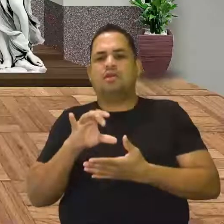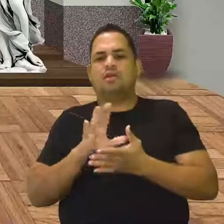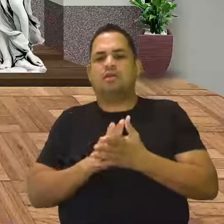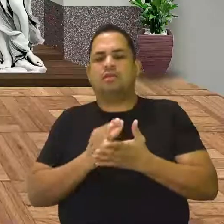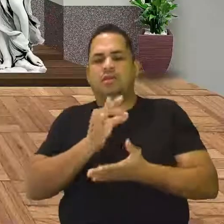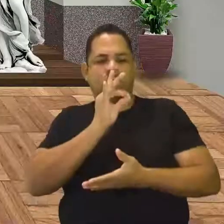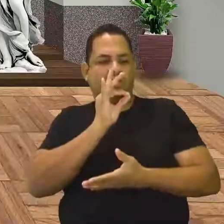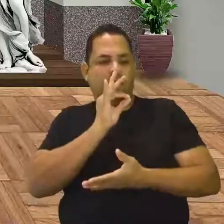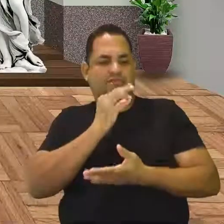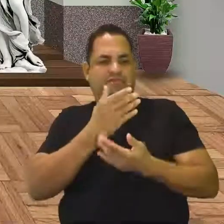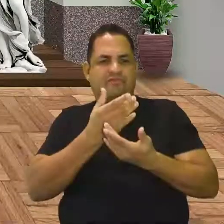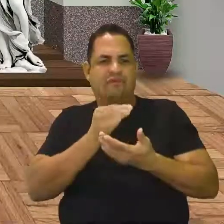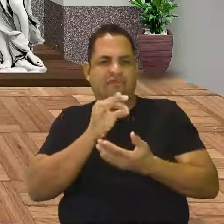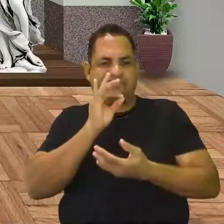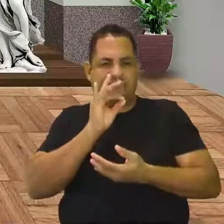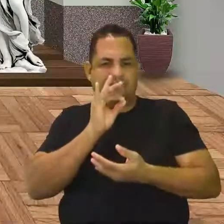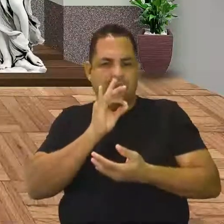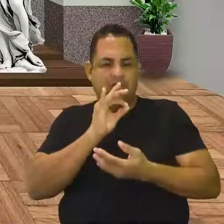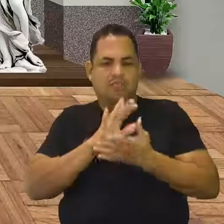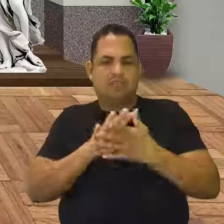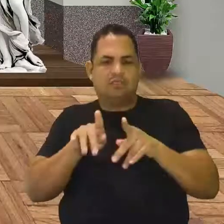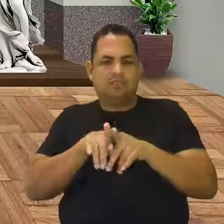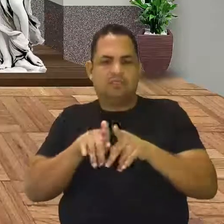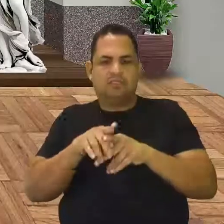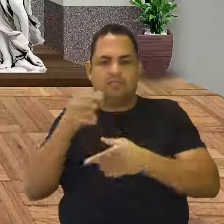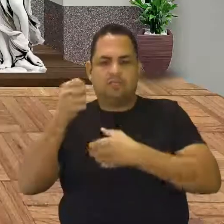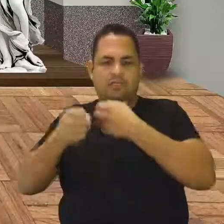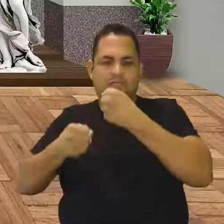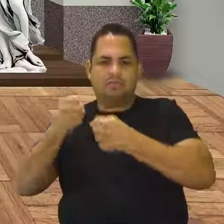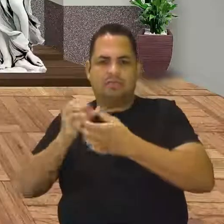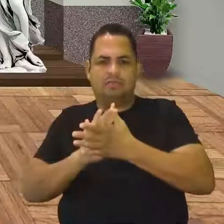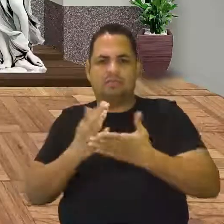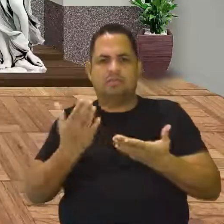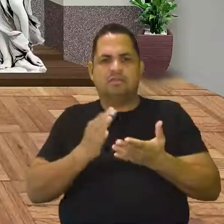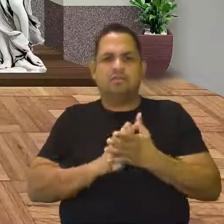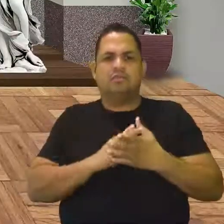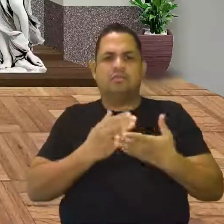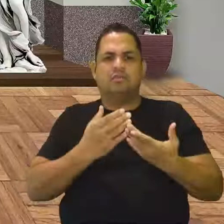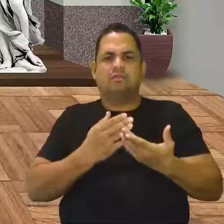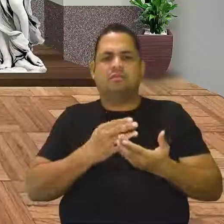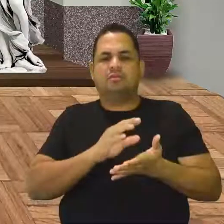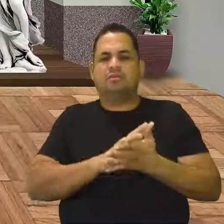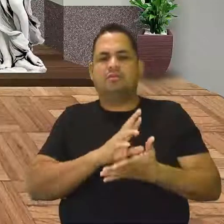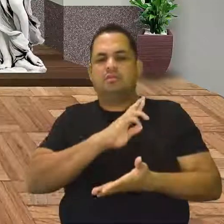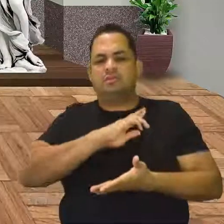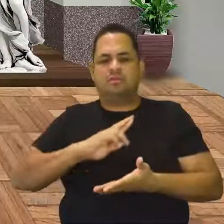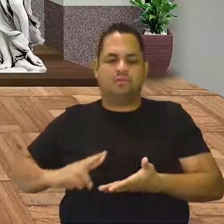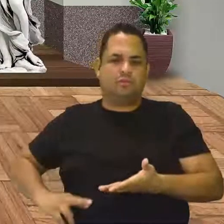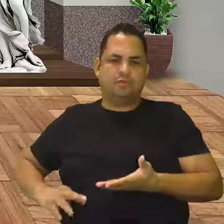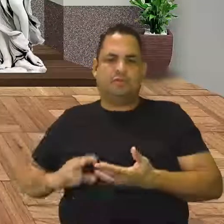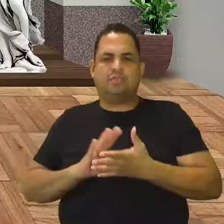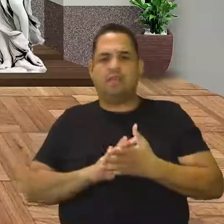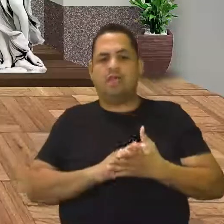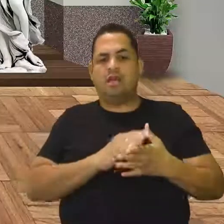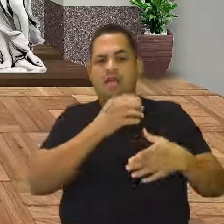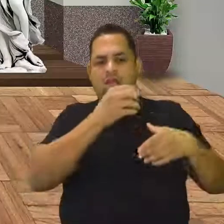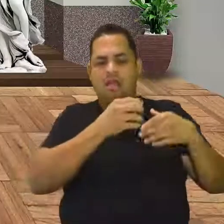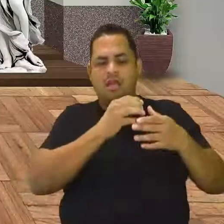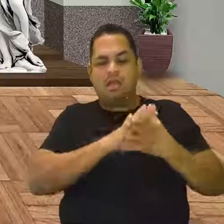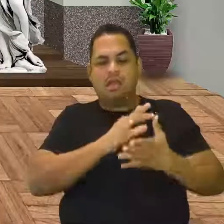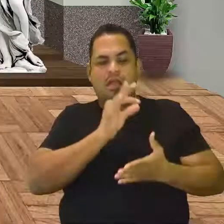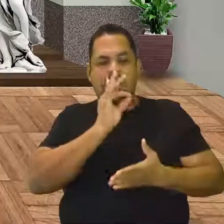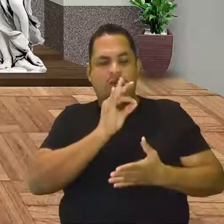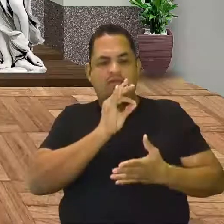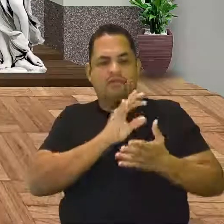oligarquias leiteiras. Por isso também ela foi apelidada de República Café com Leite. Um